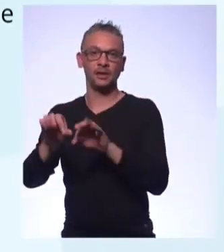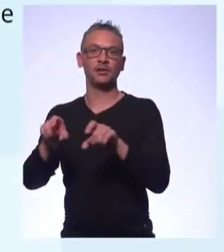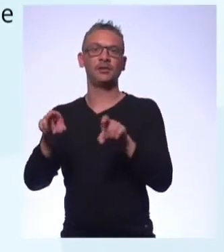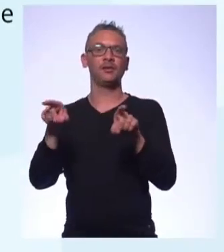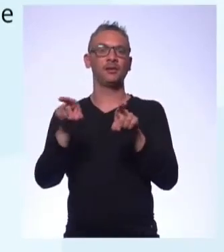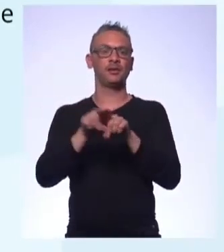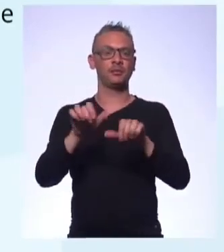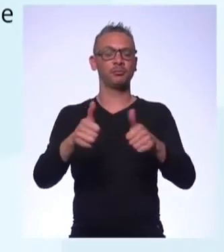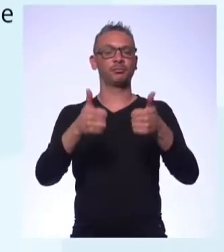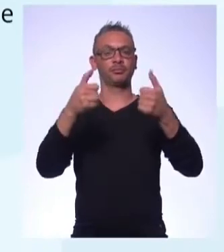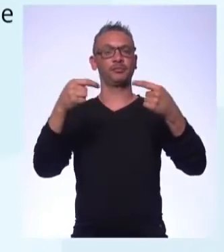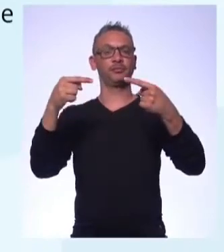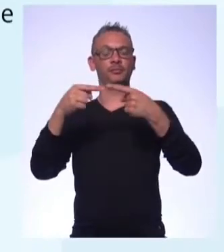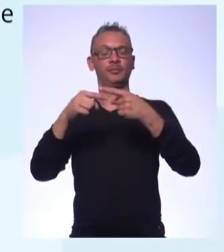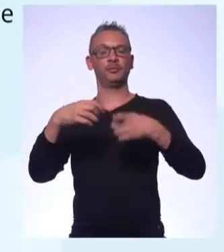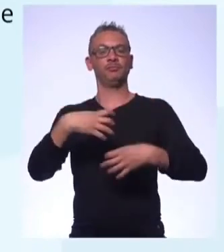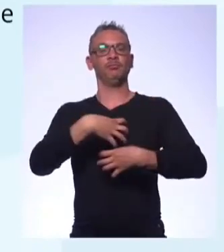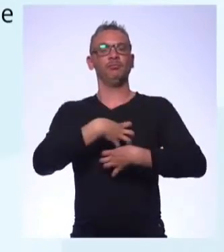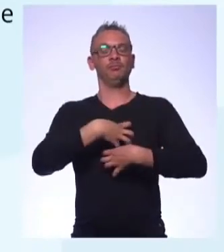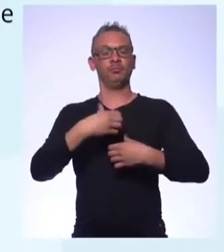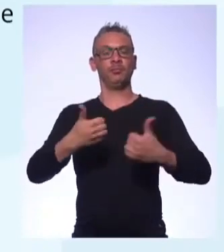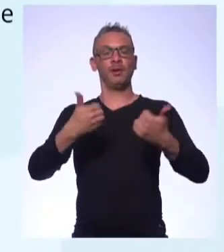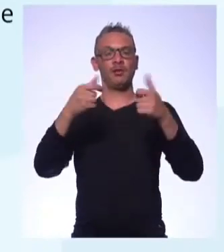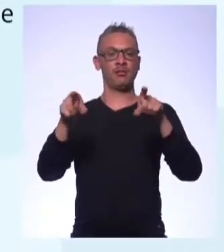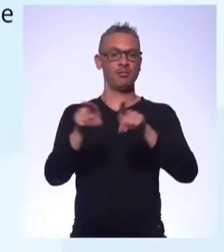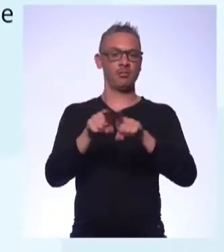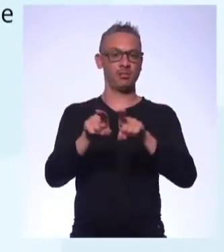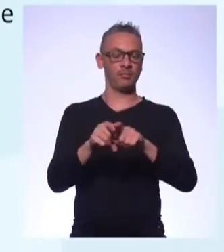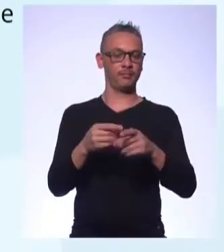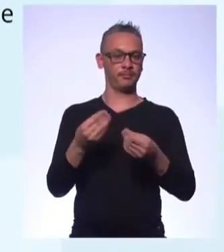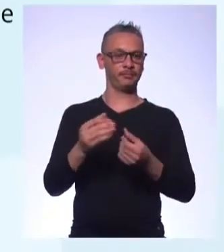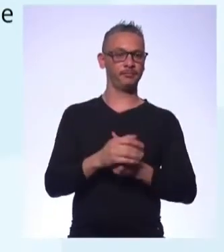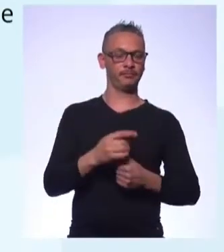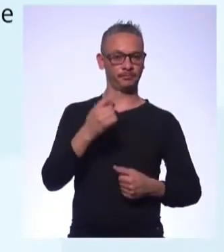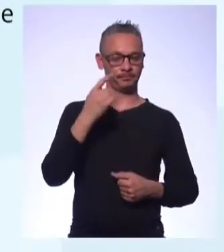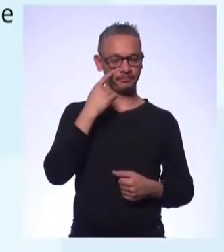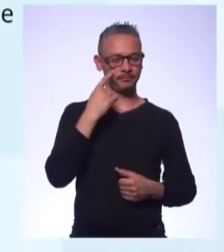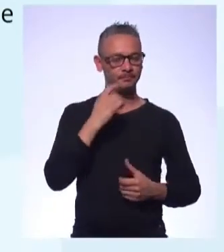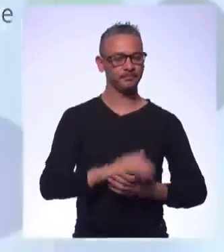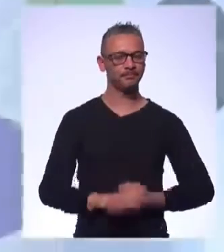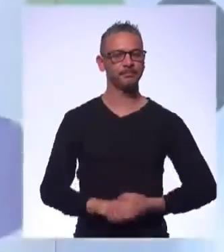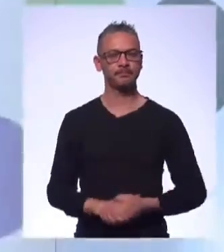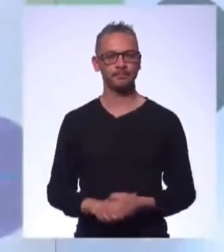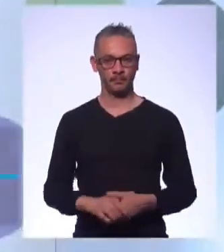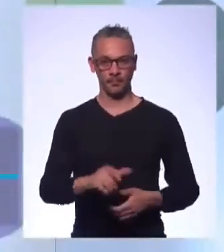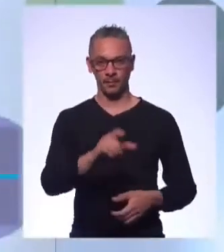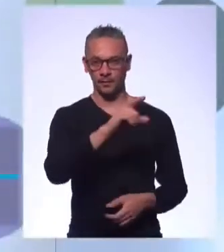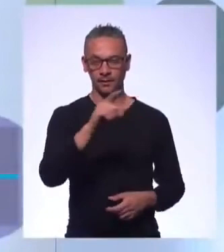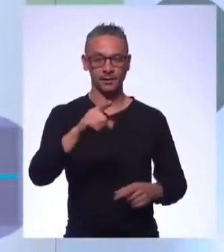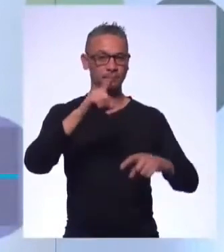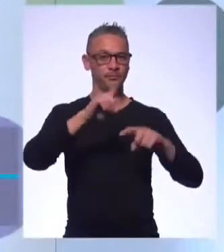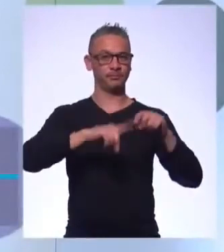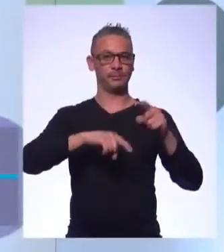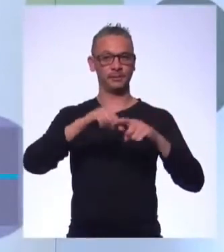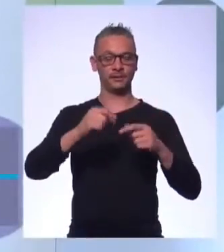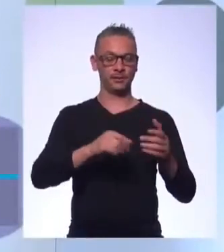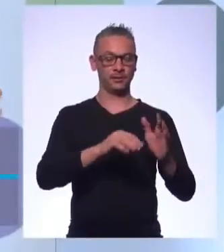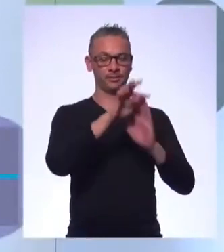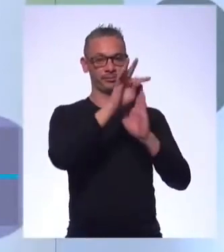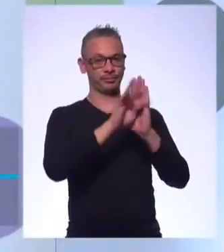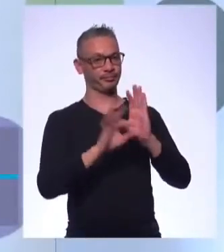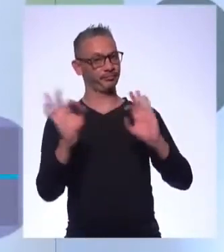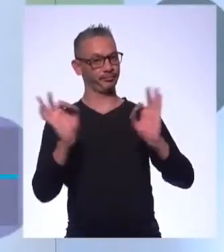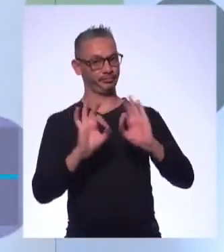de positividade e sentir-se melhor consigo mesmo. Volta aqui para a professora. Vocês não estão com esse material ainda, tá